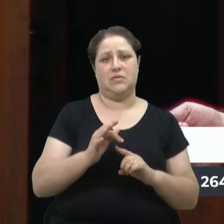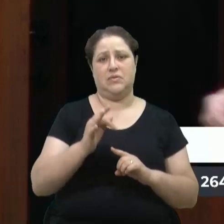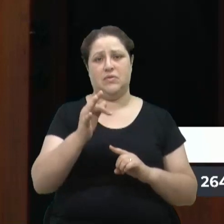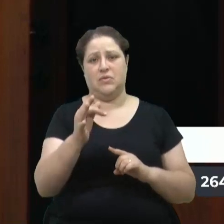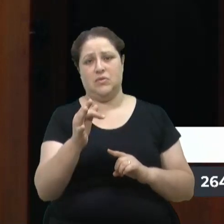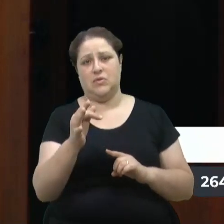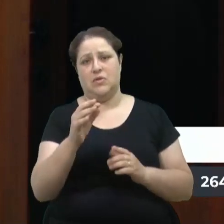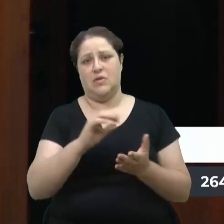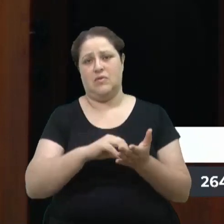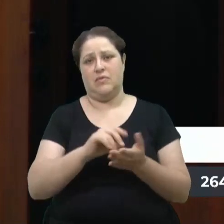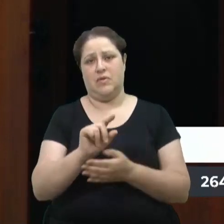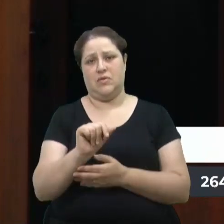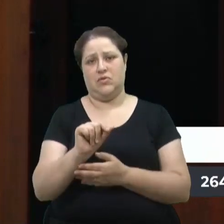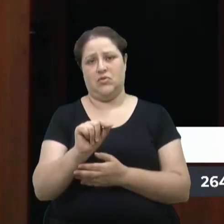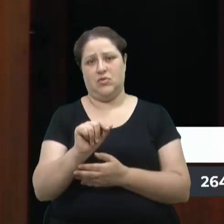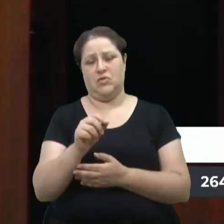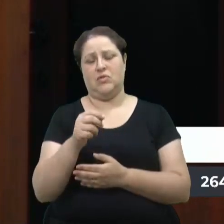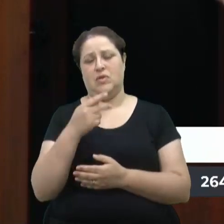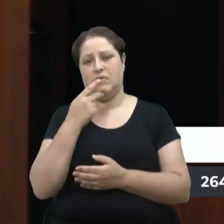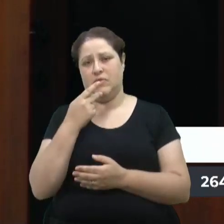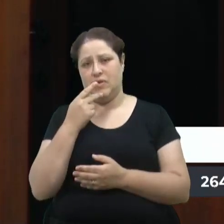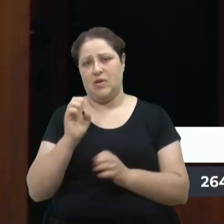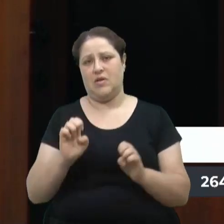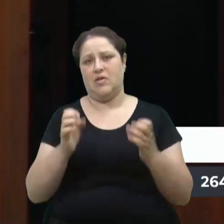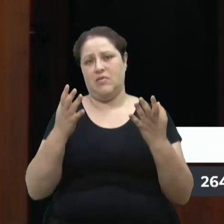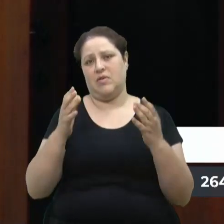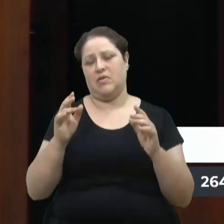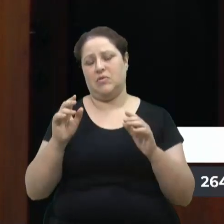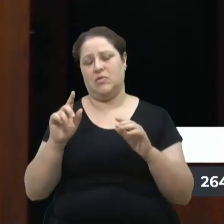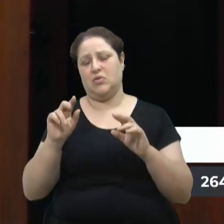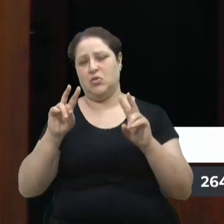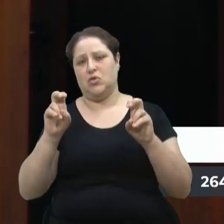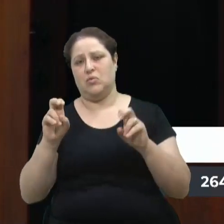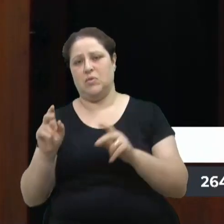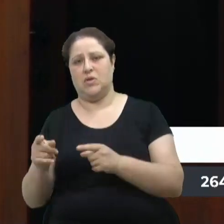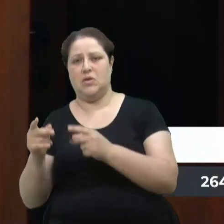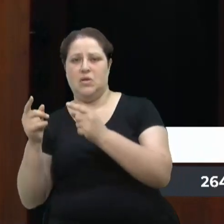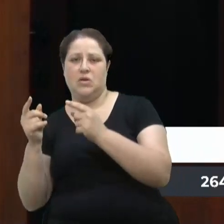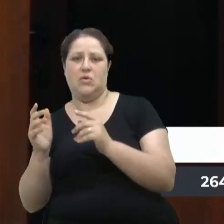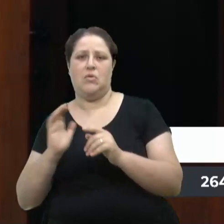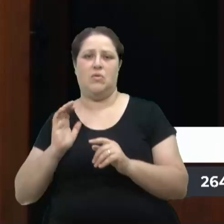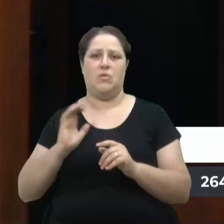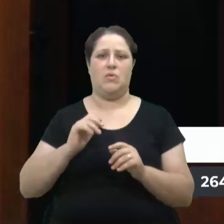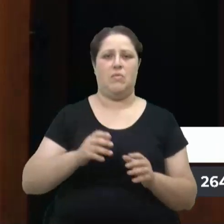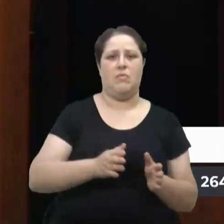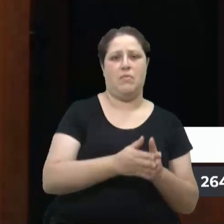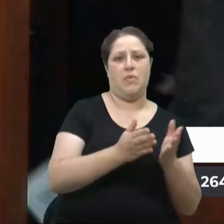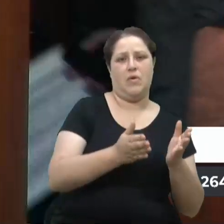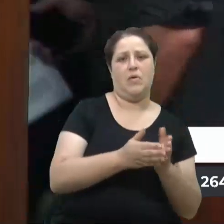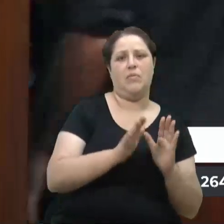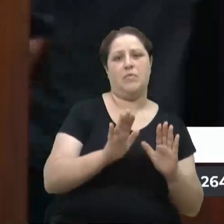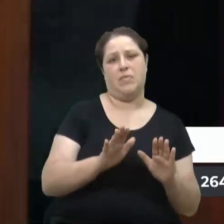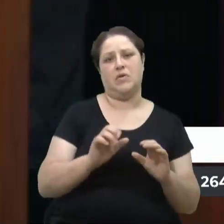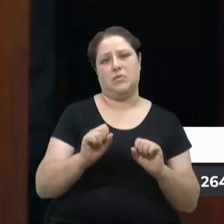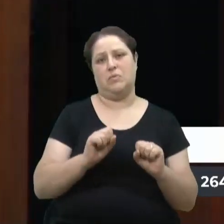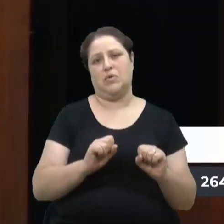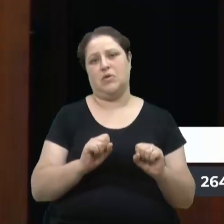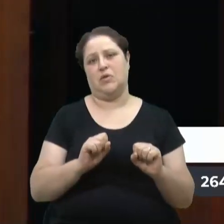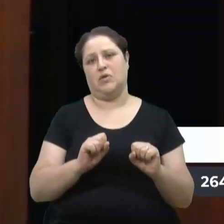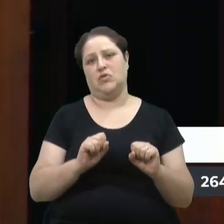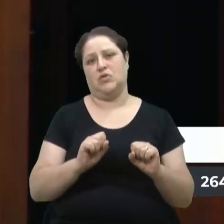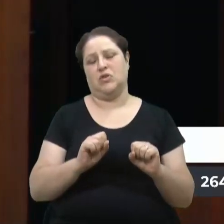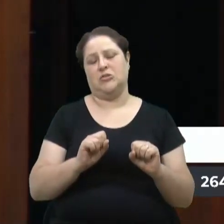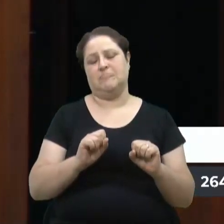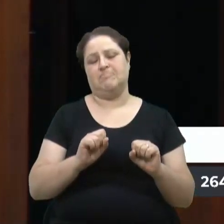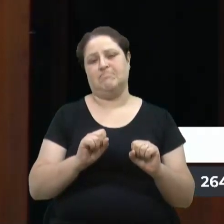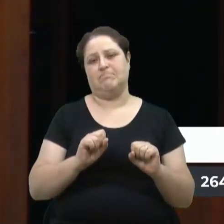pouco faltar dinheiro. A gente está falando aqui de evento para rico ou para pobre, mas nós podemos aumentar a quantidade de pobres, ou seja, baixa o